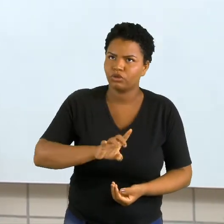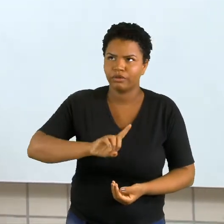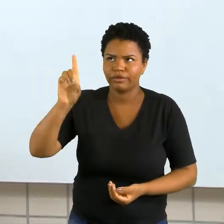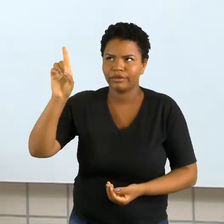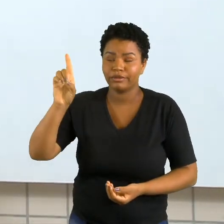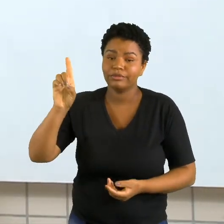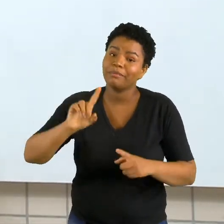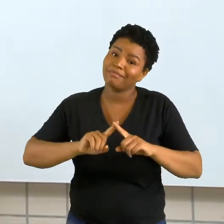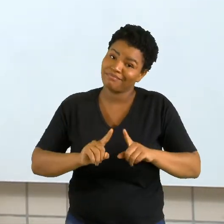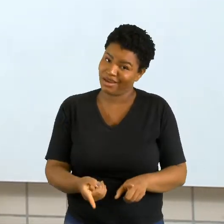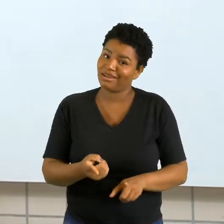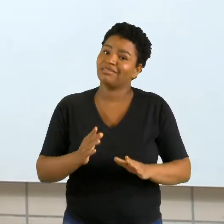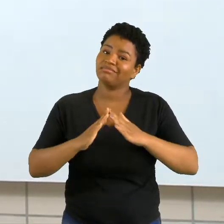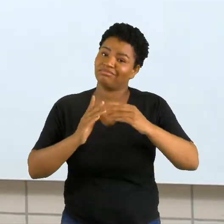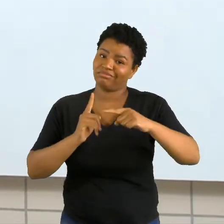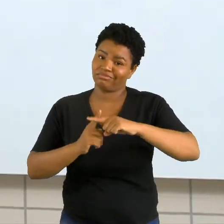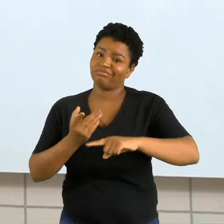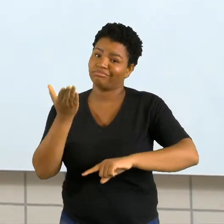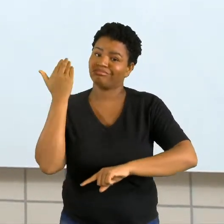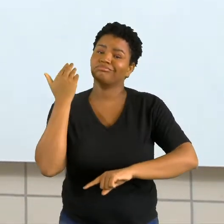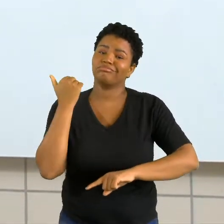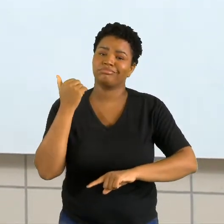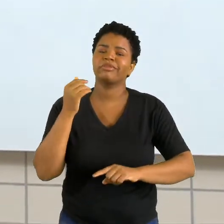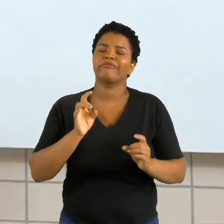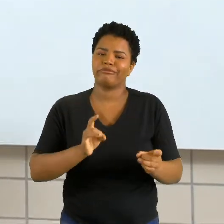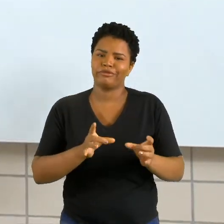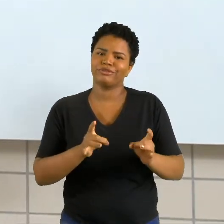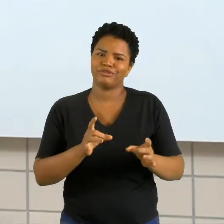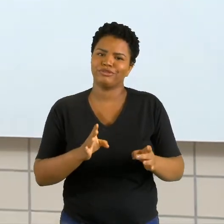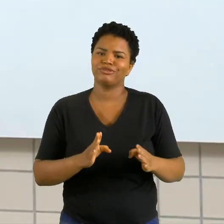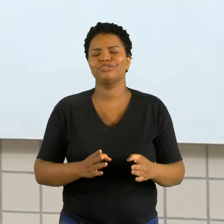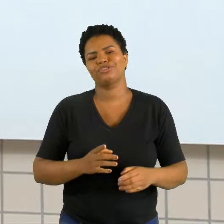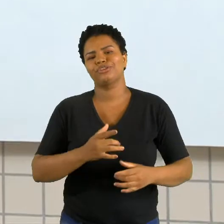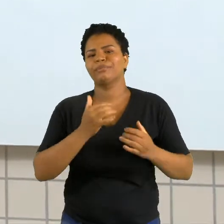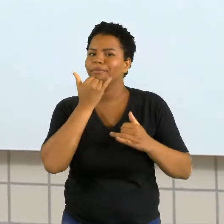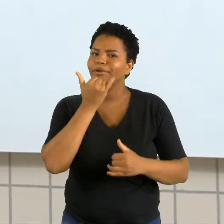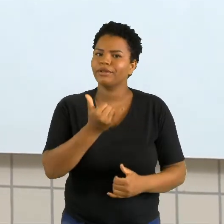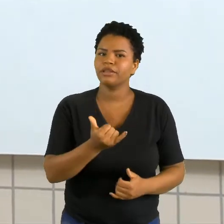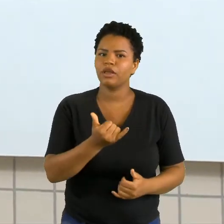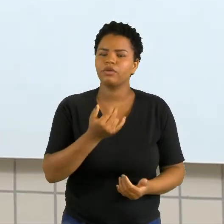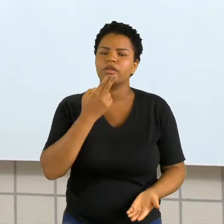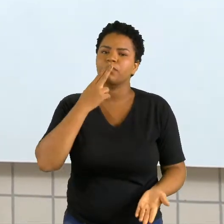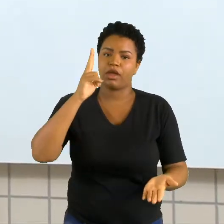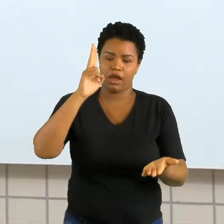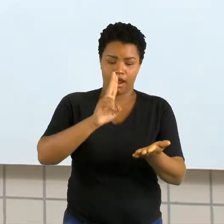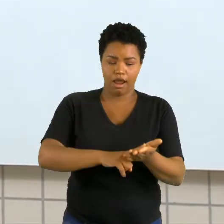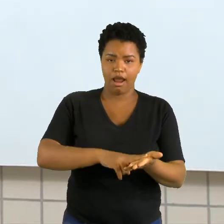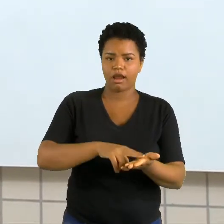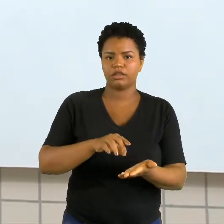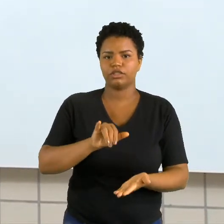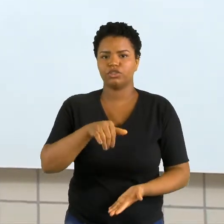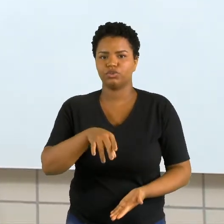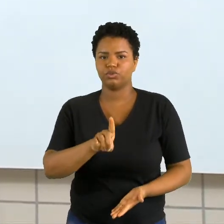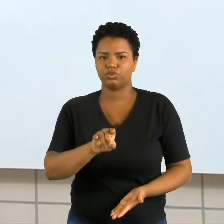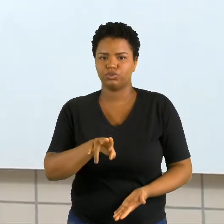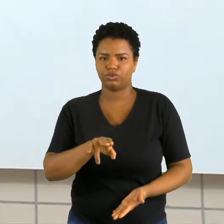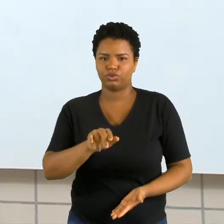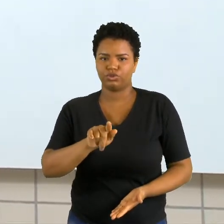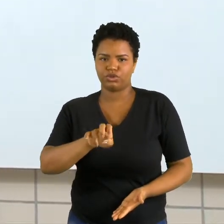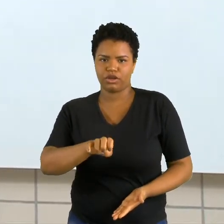daquele período, ela vendia o perdão através das chamadas cartas de indulgência. A indulgência era um documento que, se